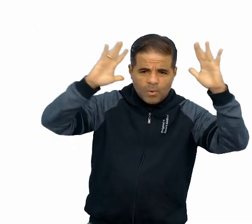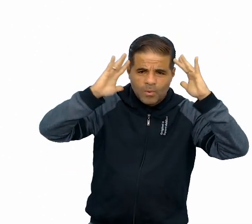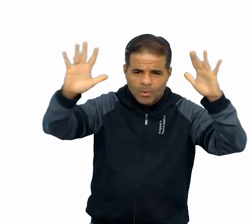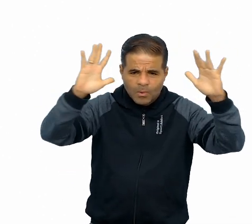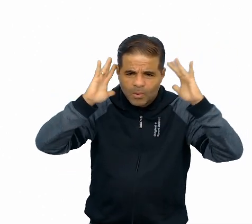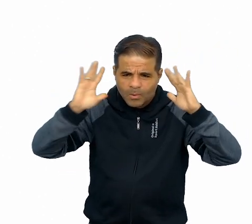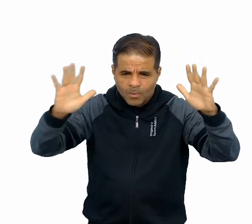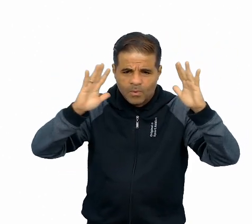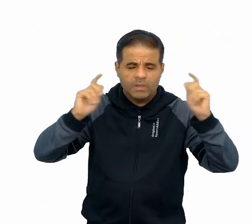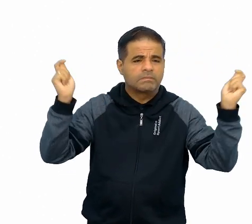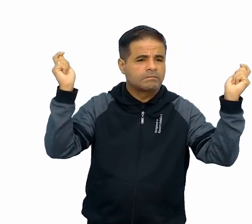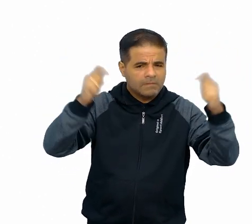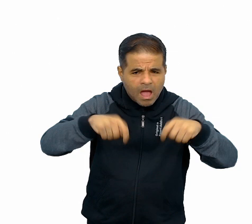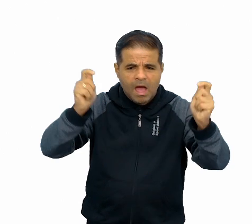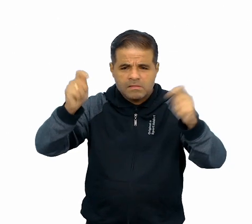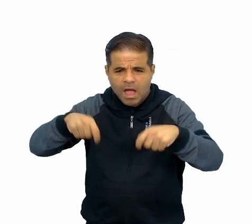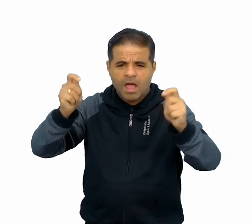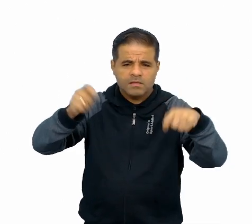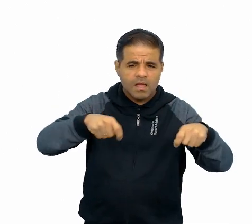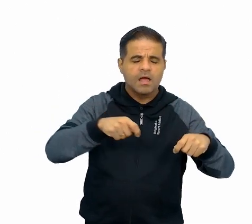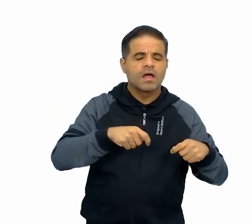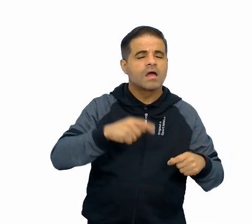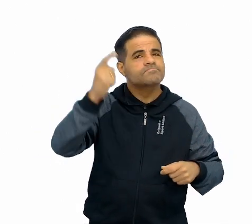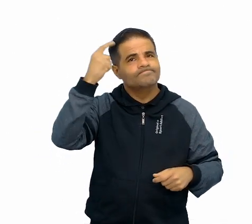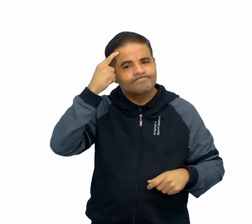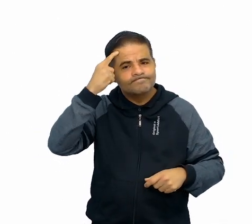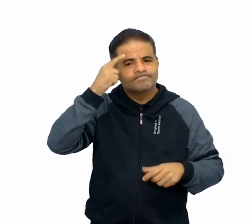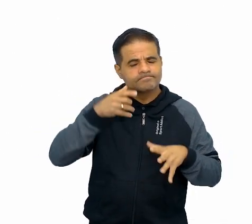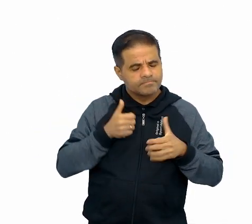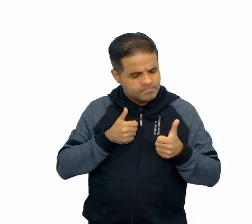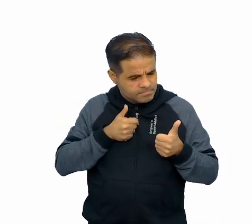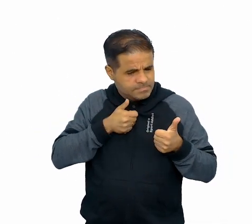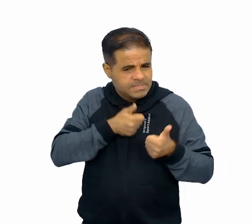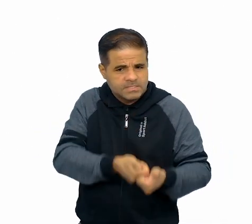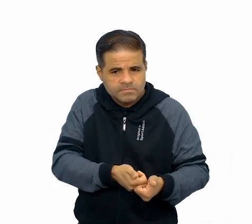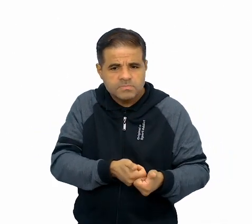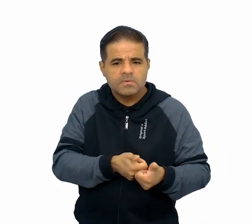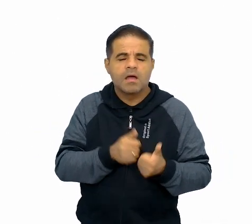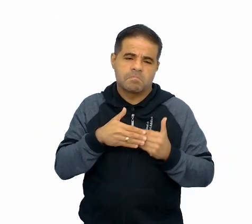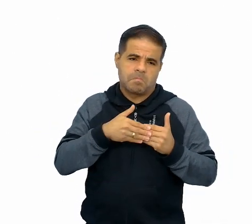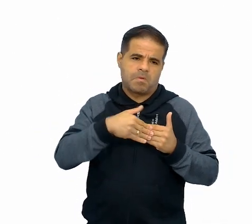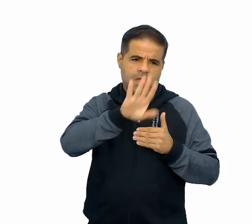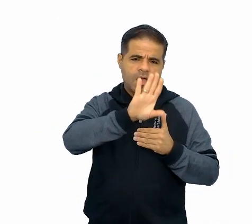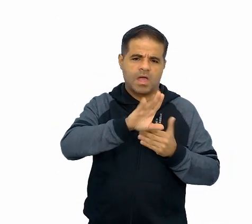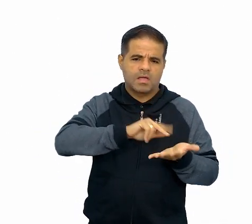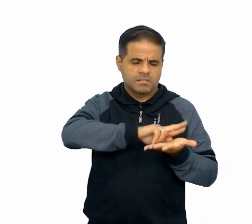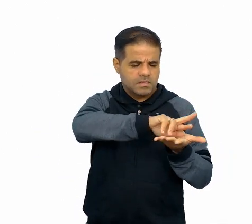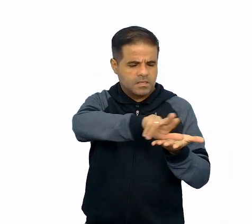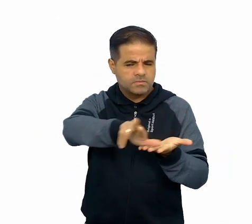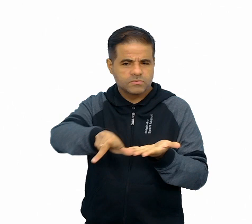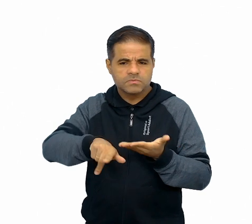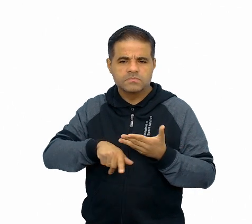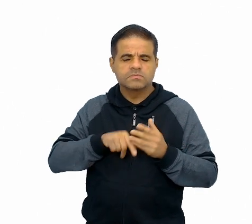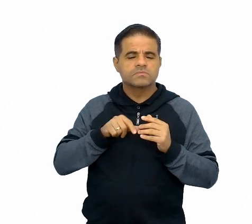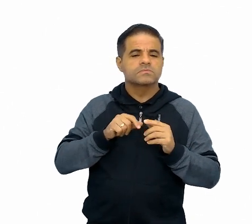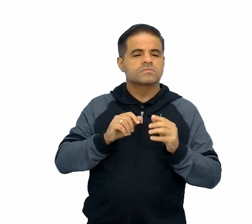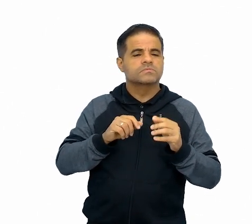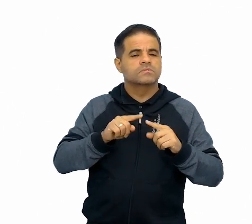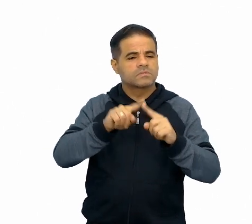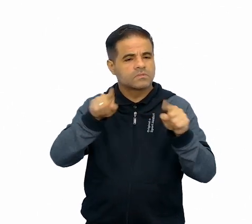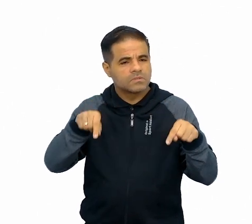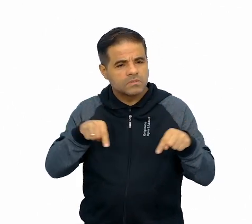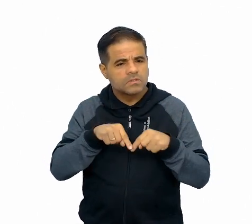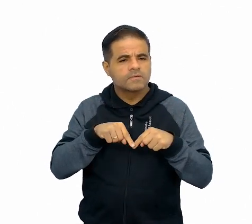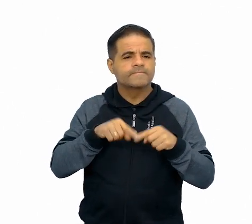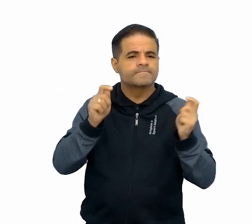para que eles possam se aproximar ainda mais das características das quadrinhas, para